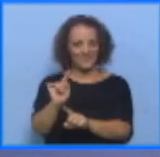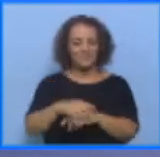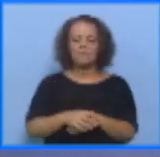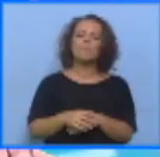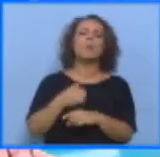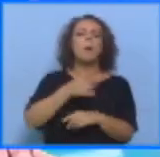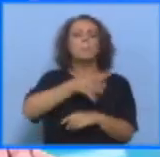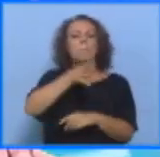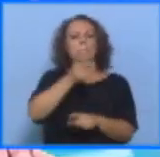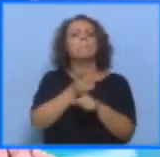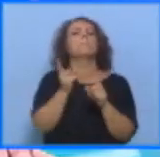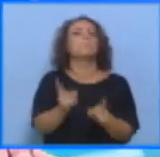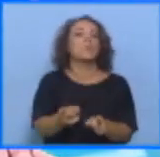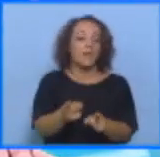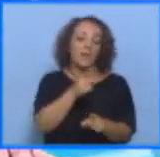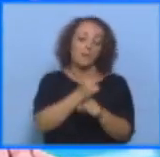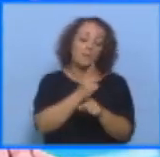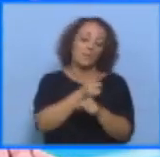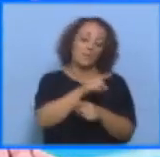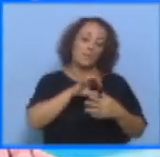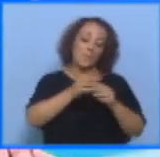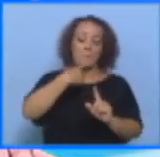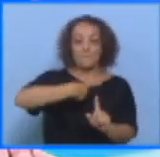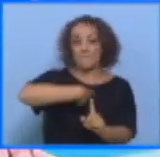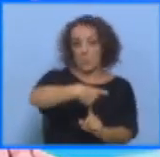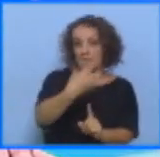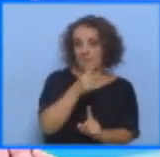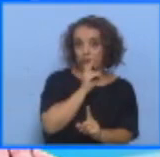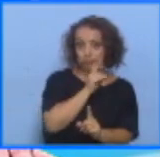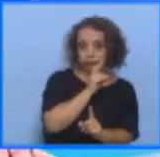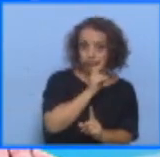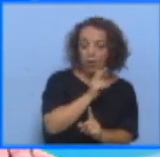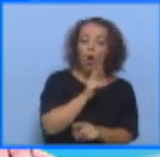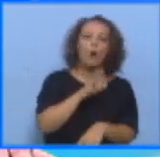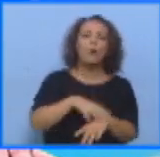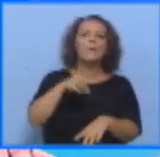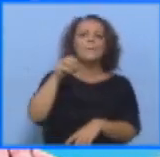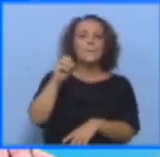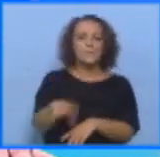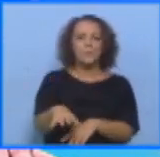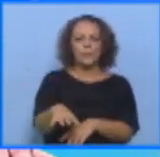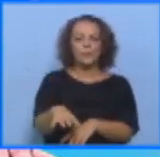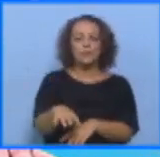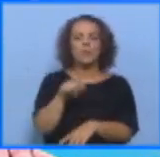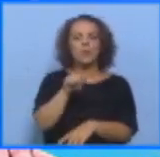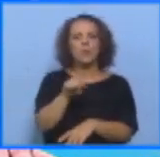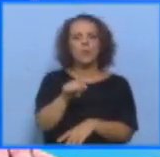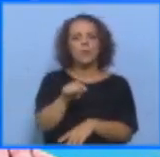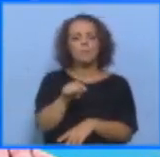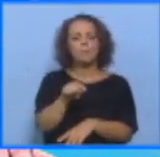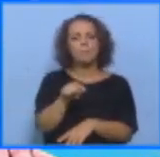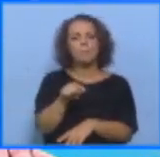que eu também estava a dizer isto na sequência da sua pergunta, mas também porque isto corresponde